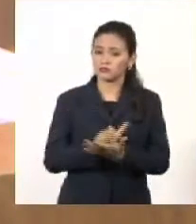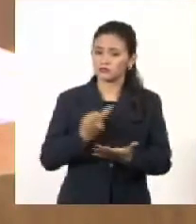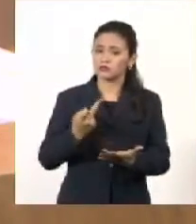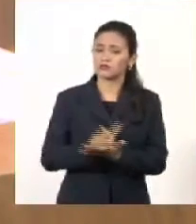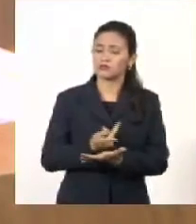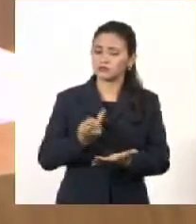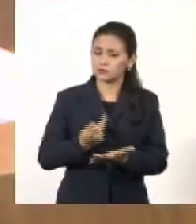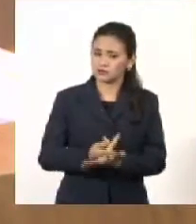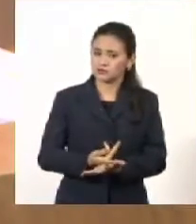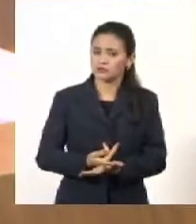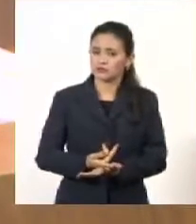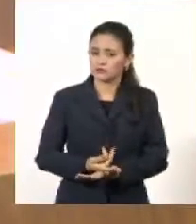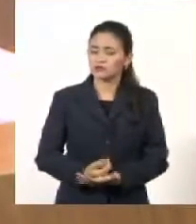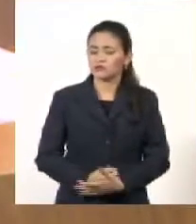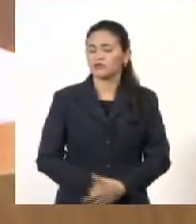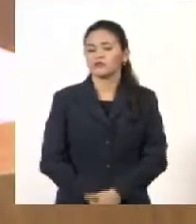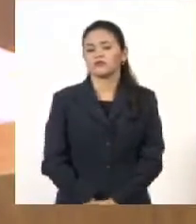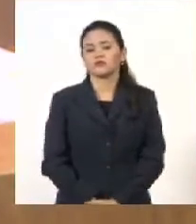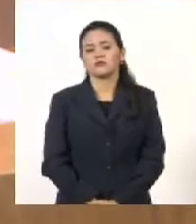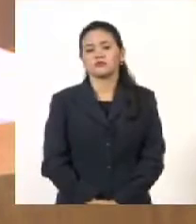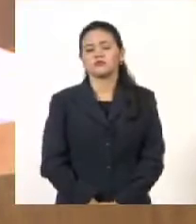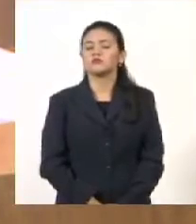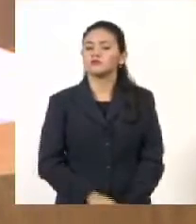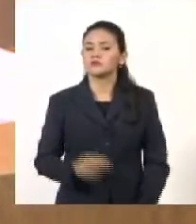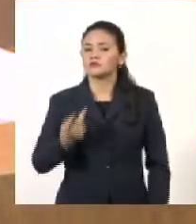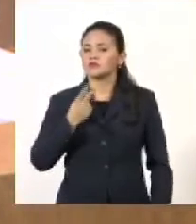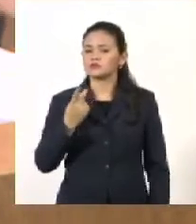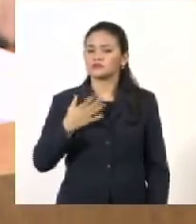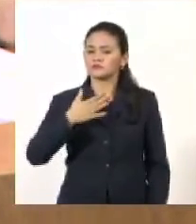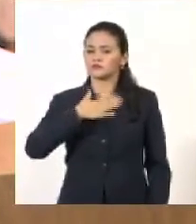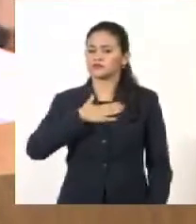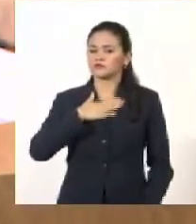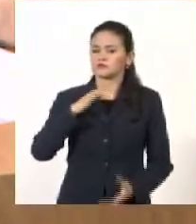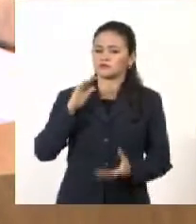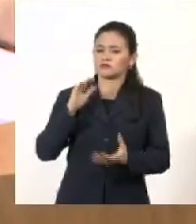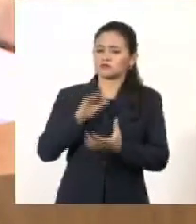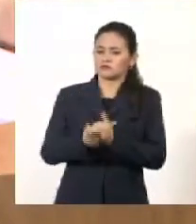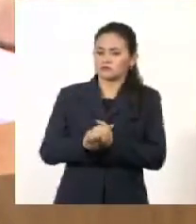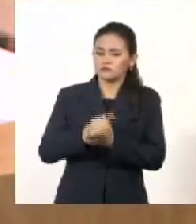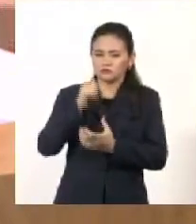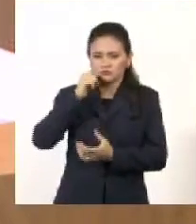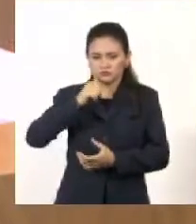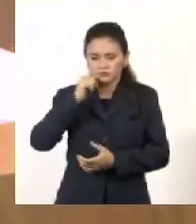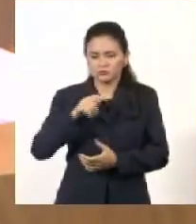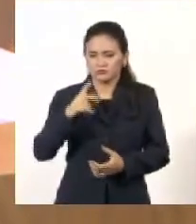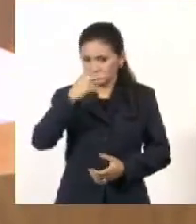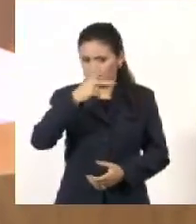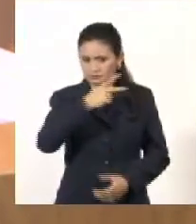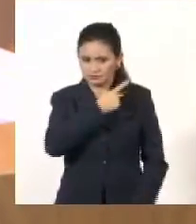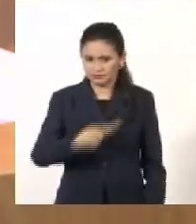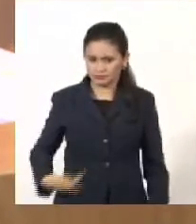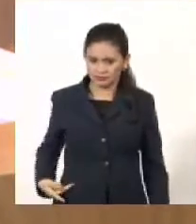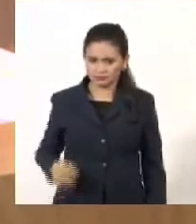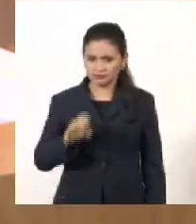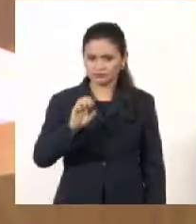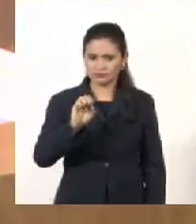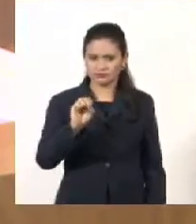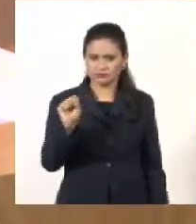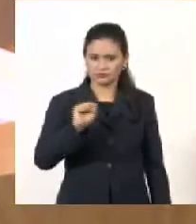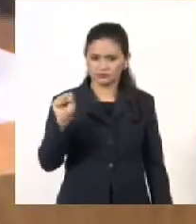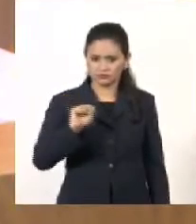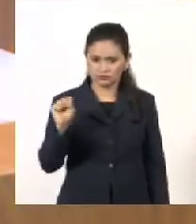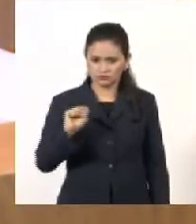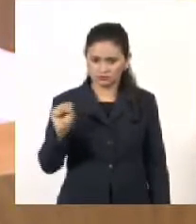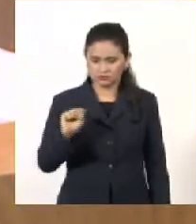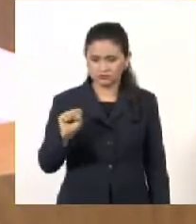diz que a minha esposa é presidente de sindicato. Ele vai ensaiado, porque está sendo